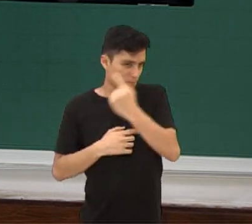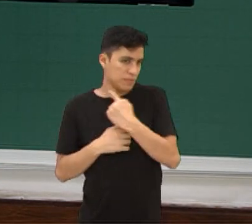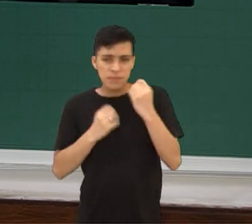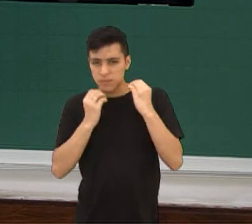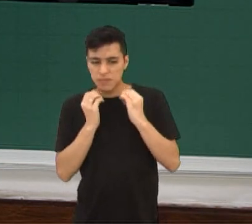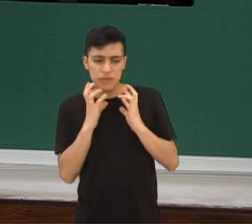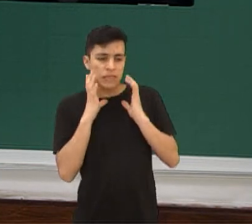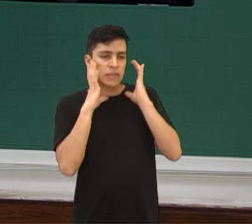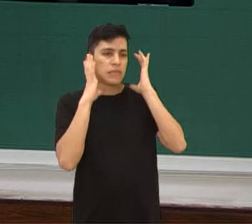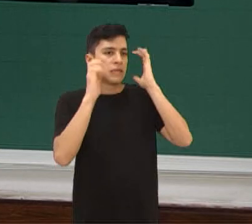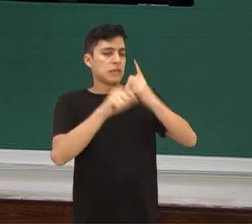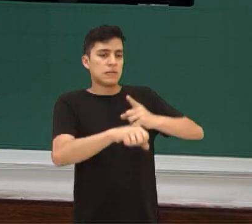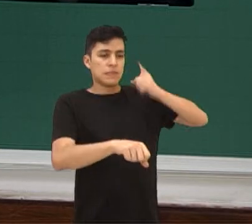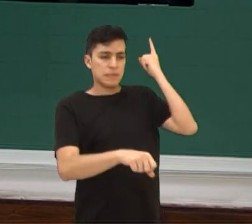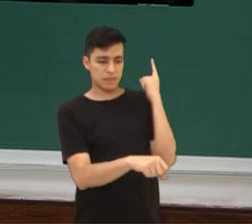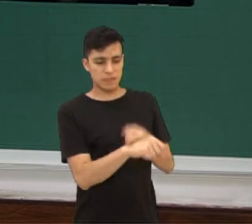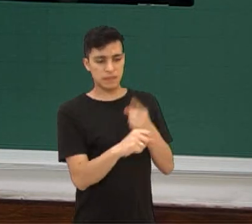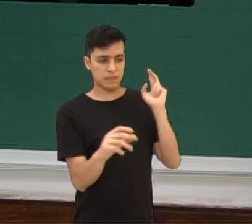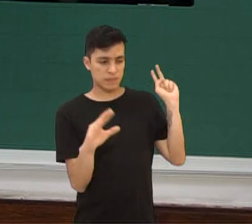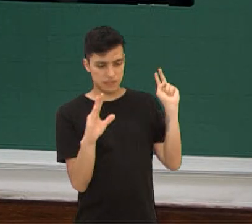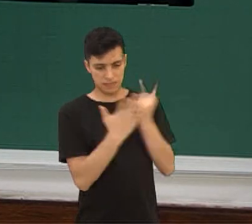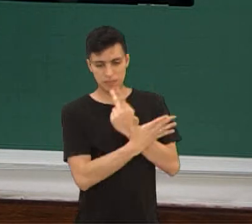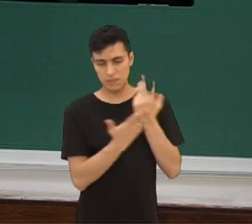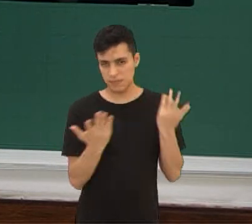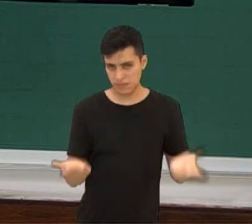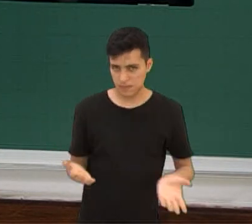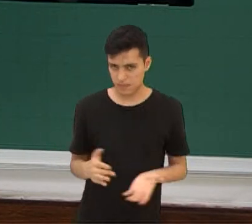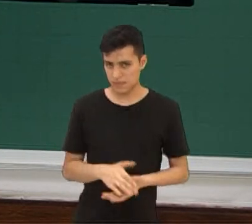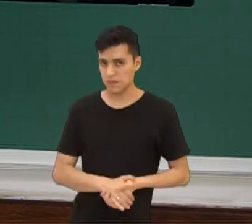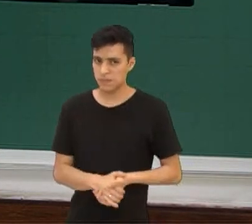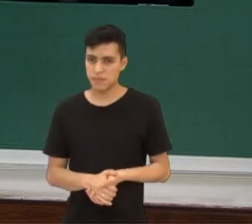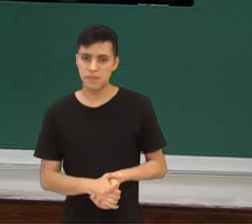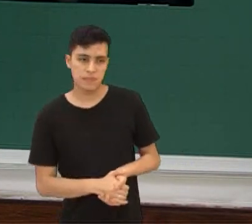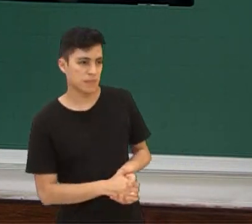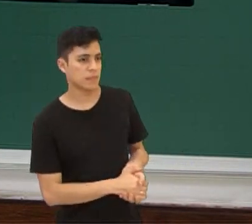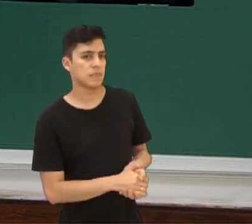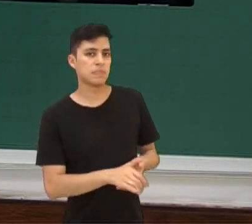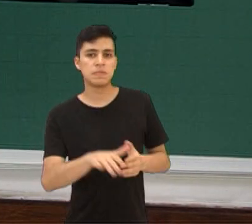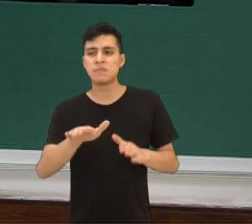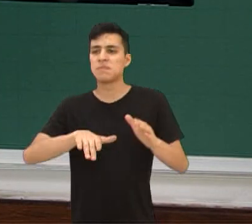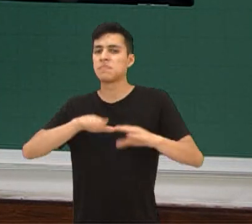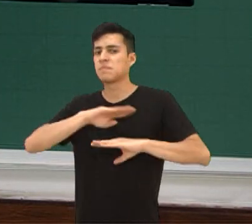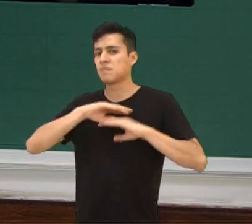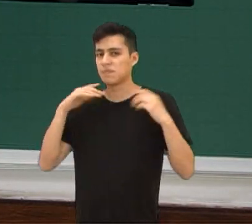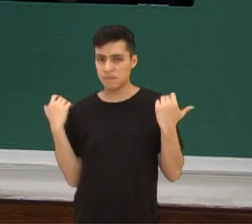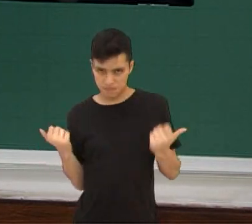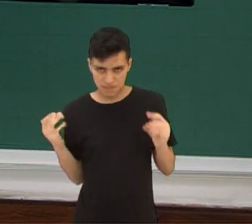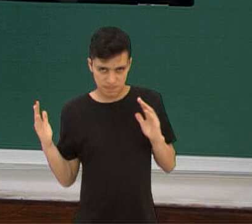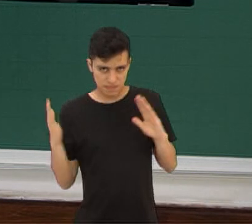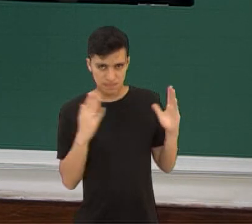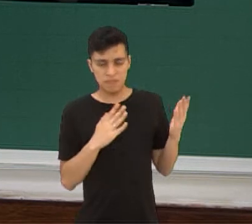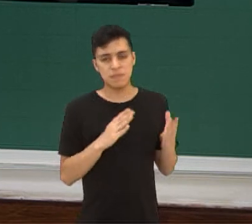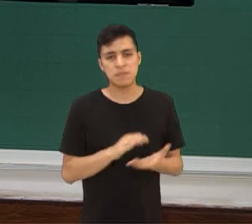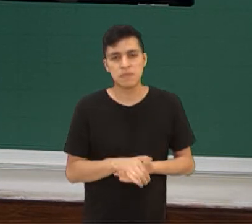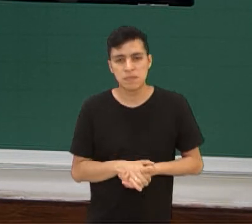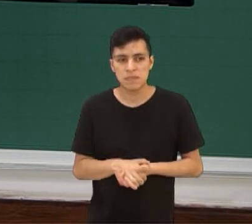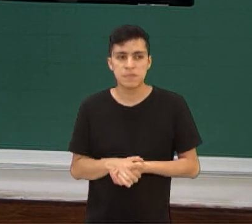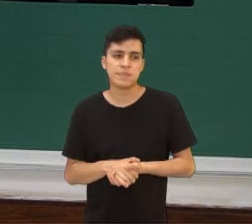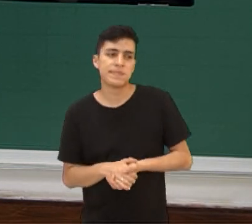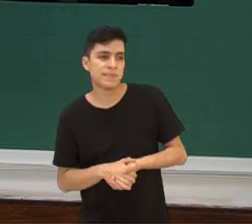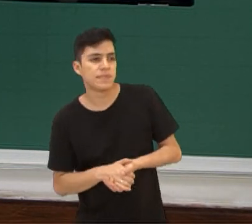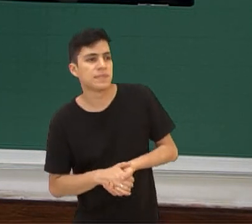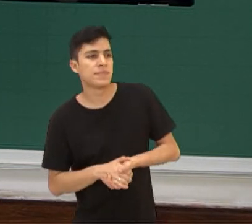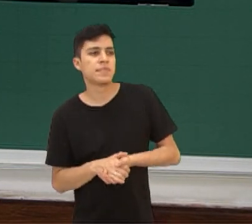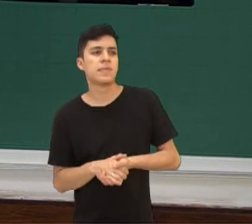De forma muito momentânea. Aquilo acontece quando eu estou em determinada situação. Vamos. O próximo